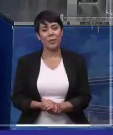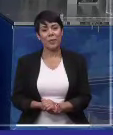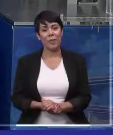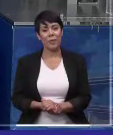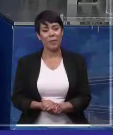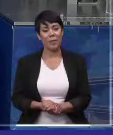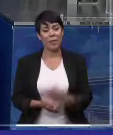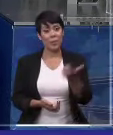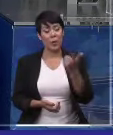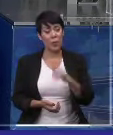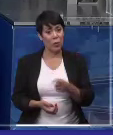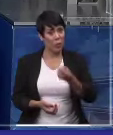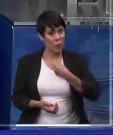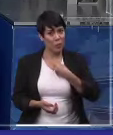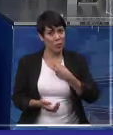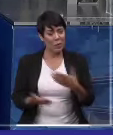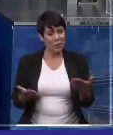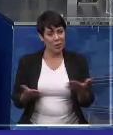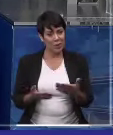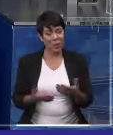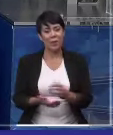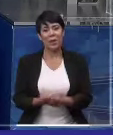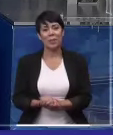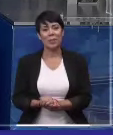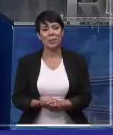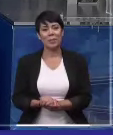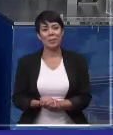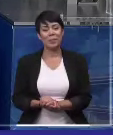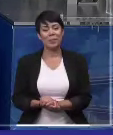Vamos chamar mais um número na Quina. Concurso